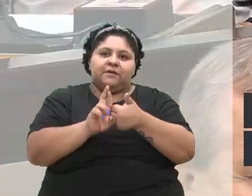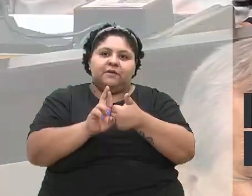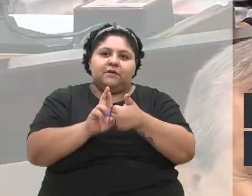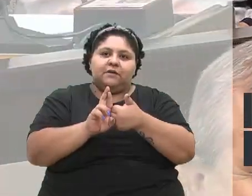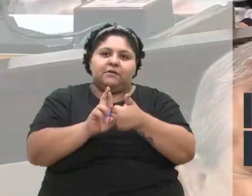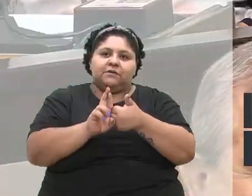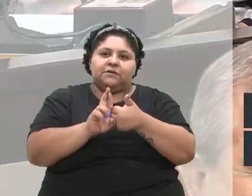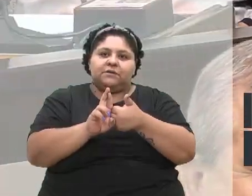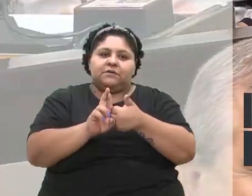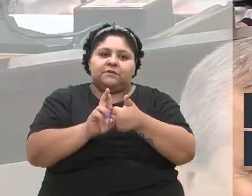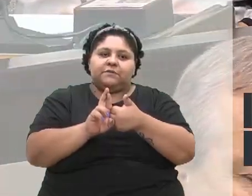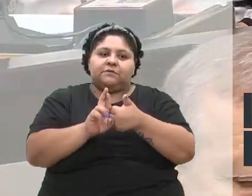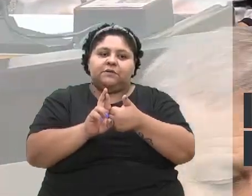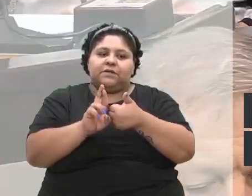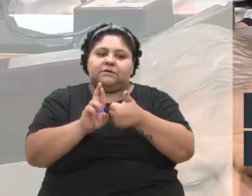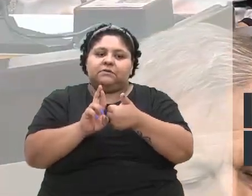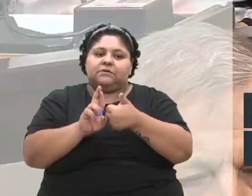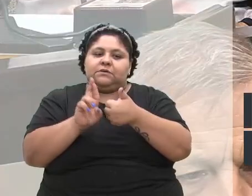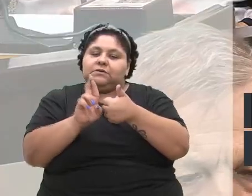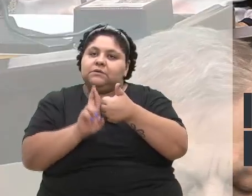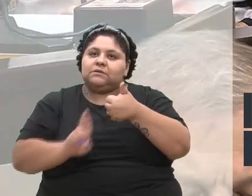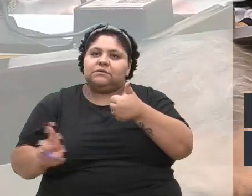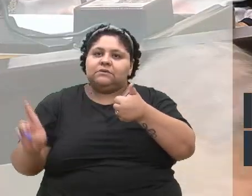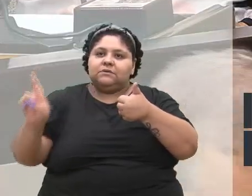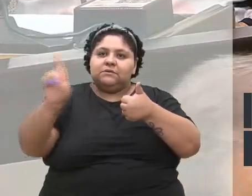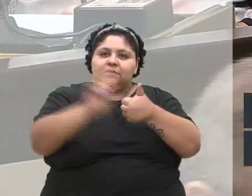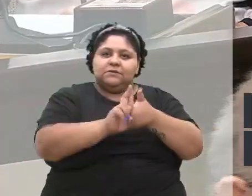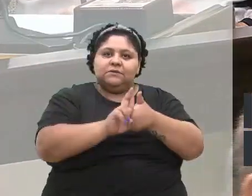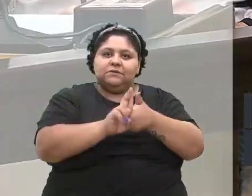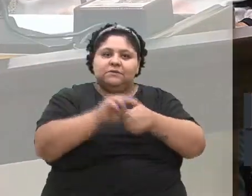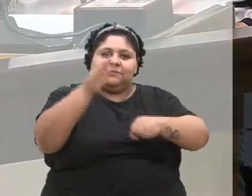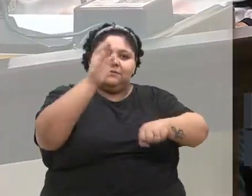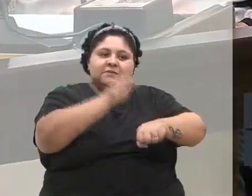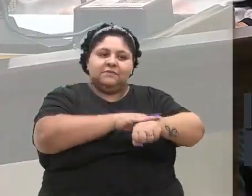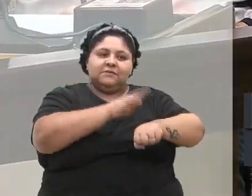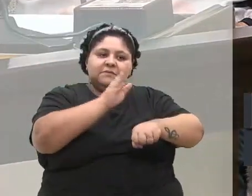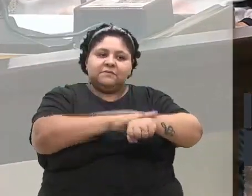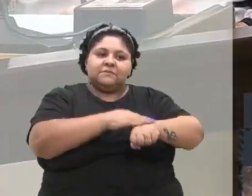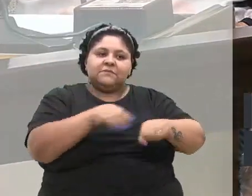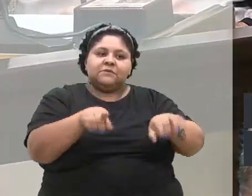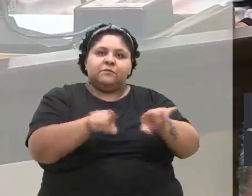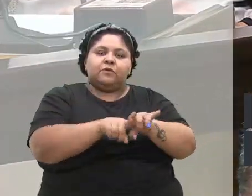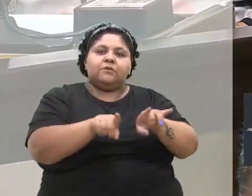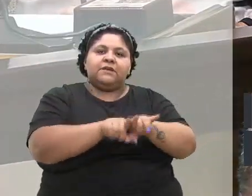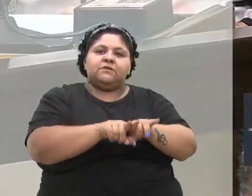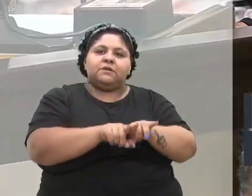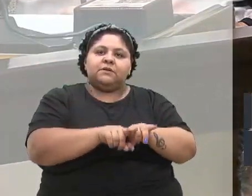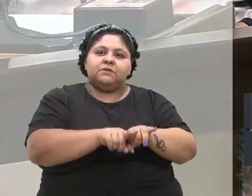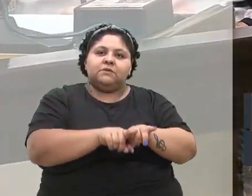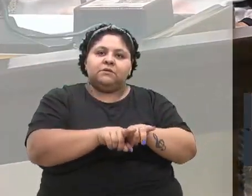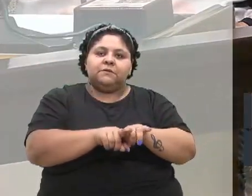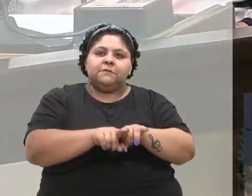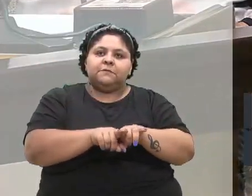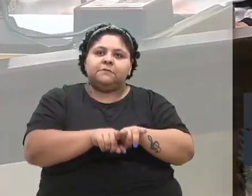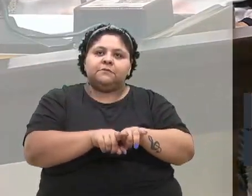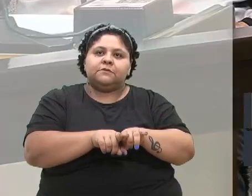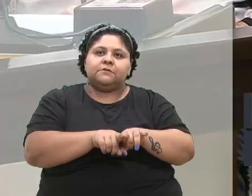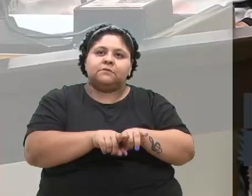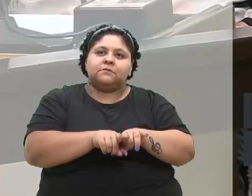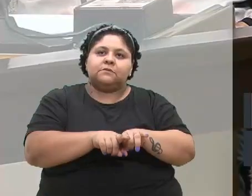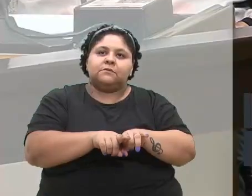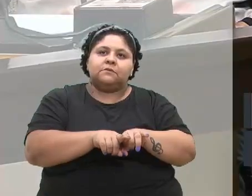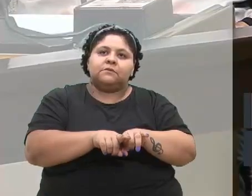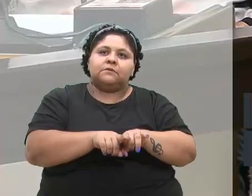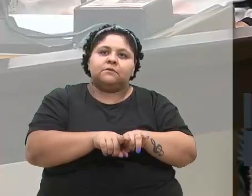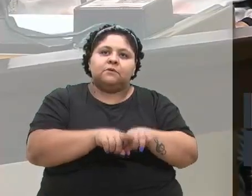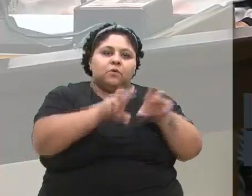convidando a todos e também a população para que neste momento, quando for feito lá a ascensão, naquele momento do